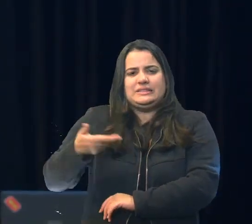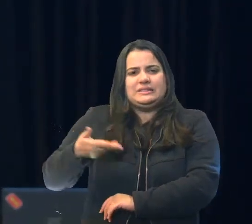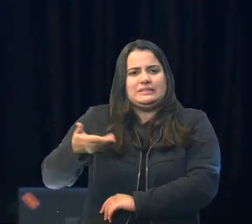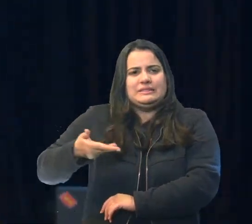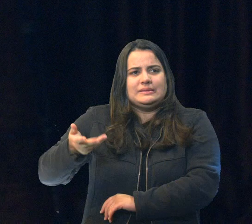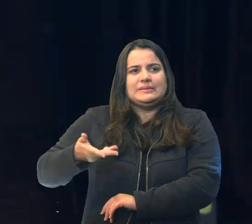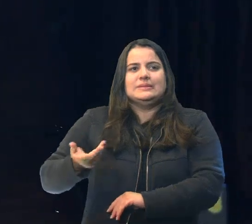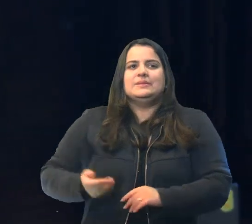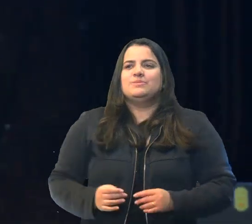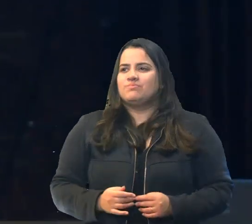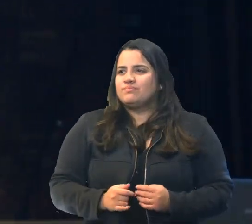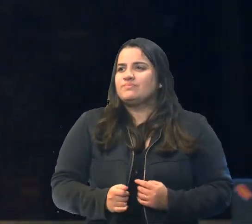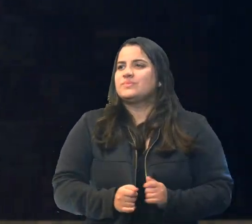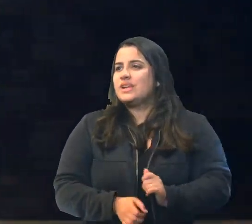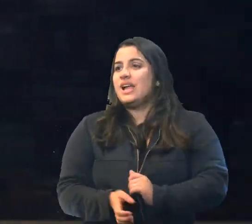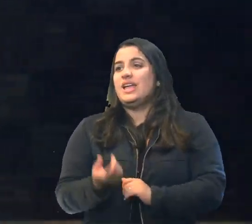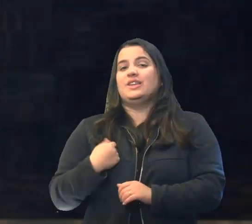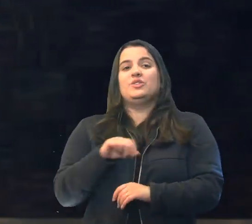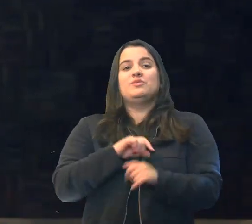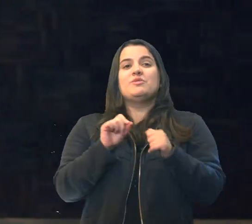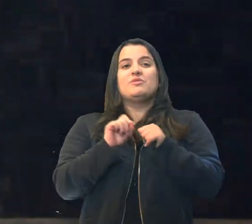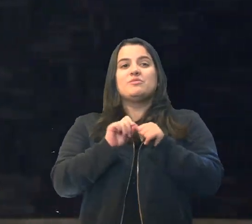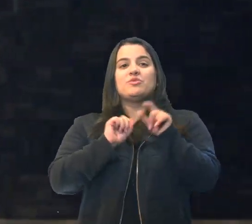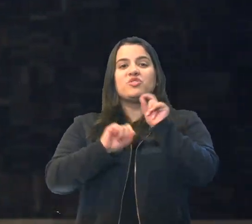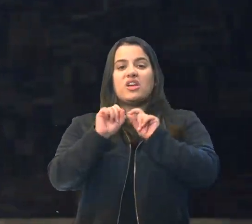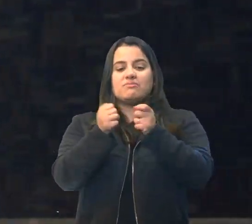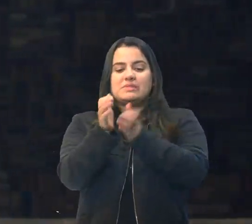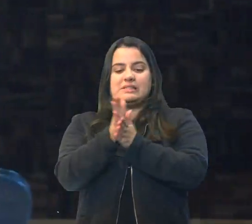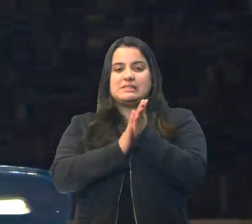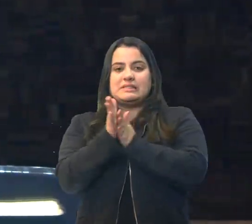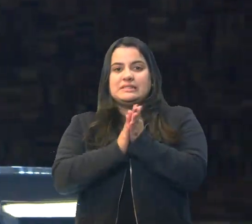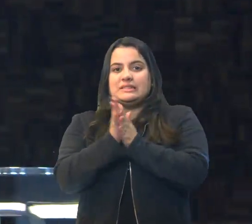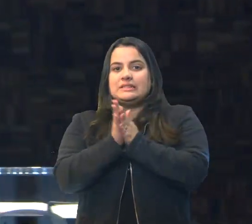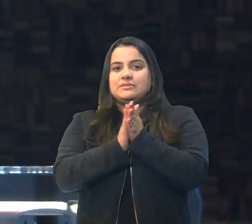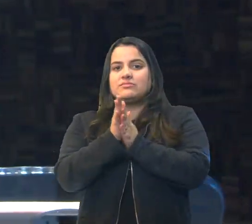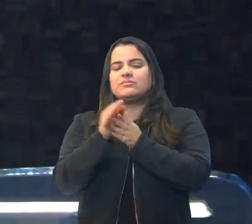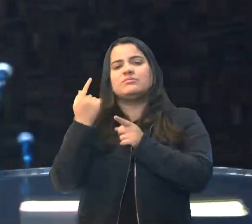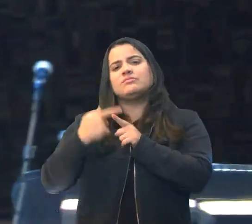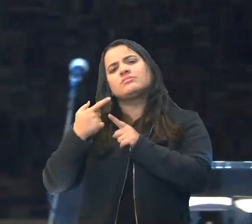ela faz a gente ficar muito ansioso. E porque a